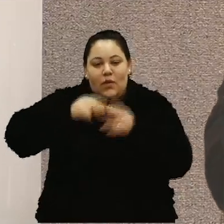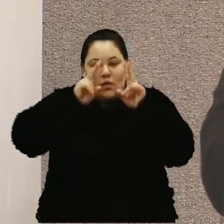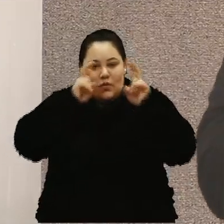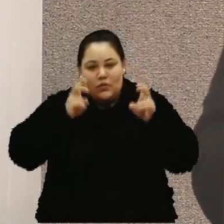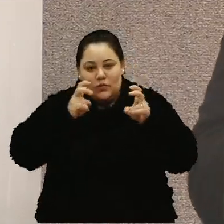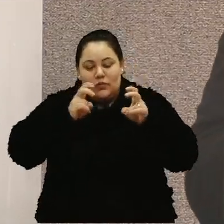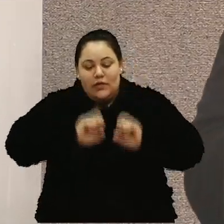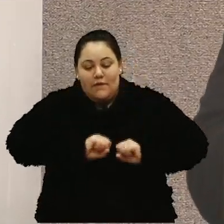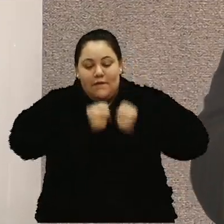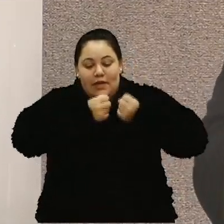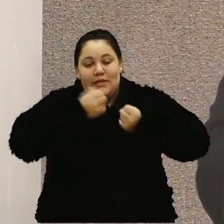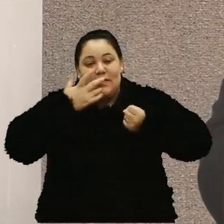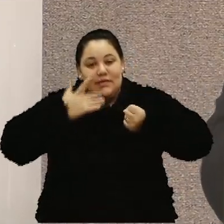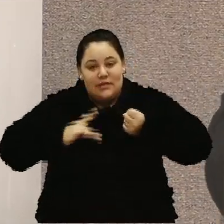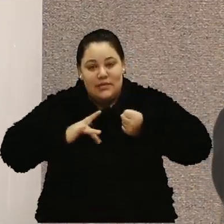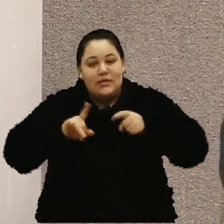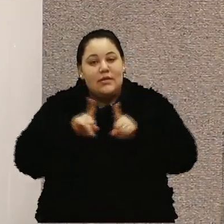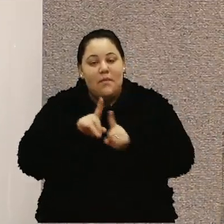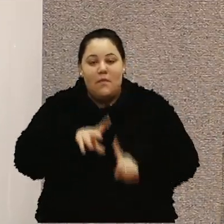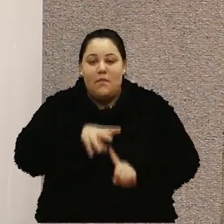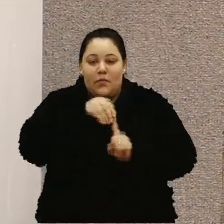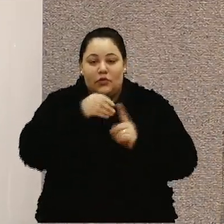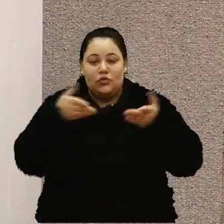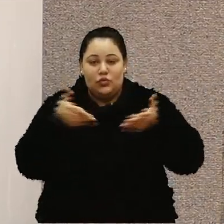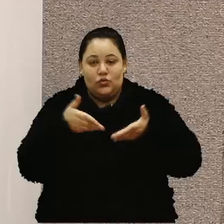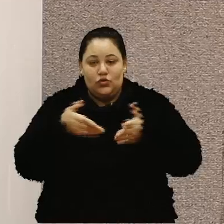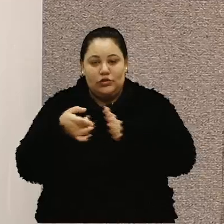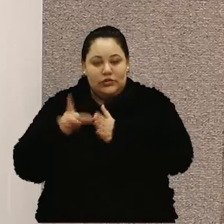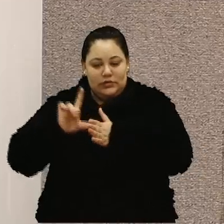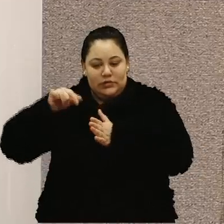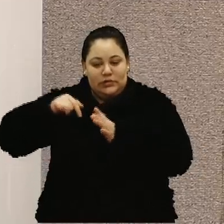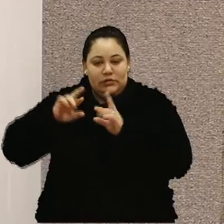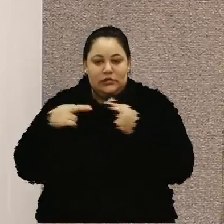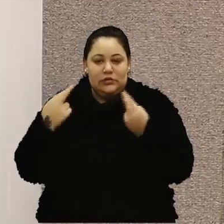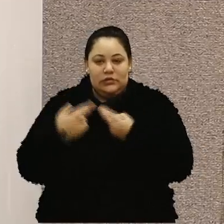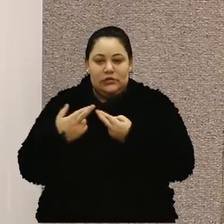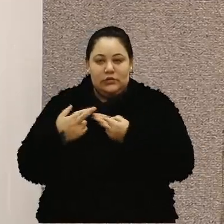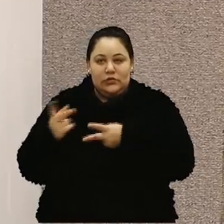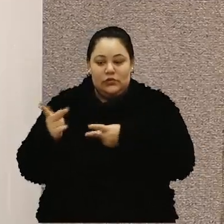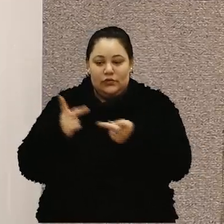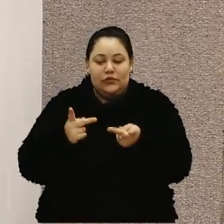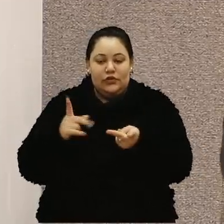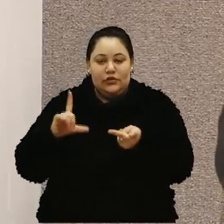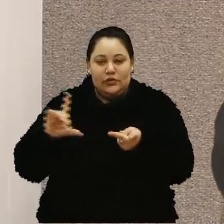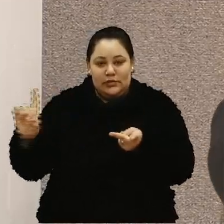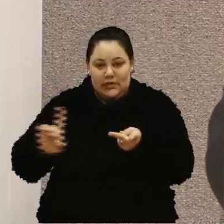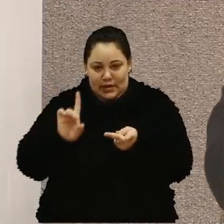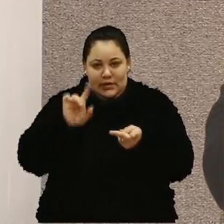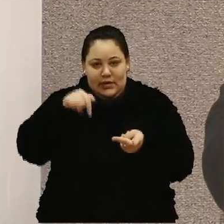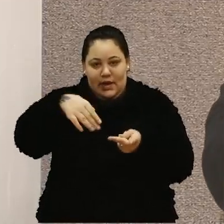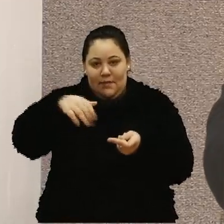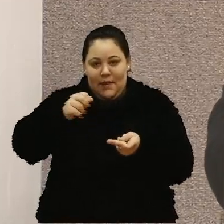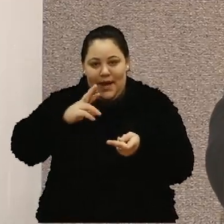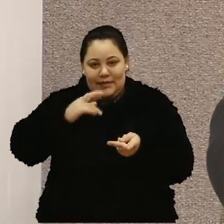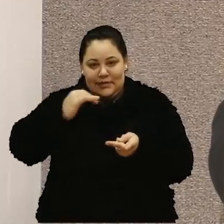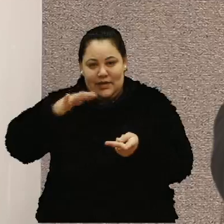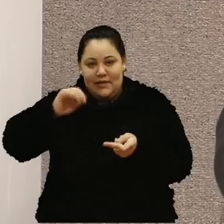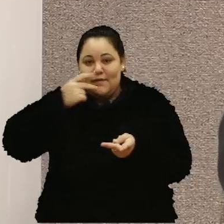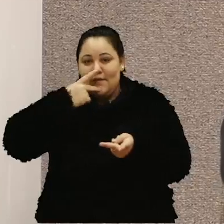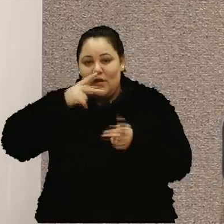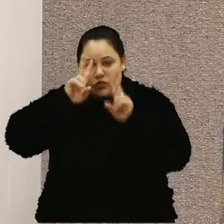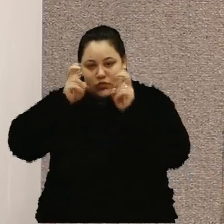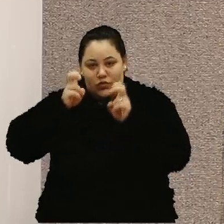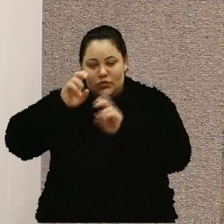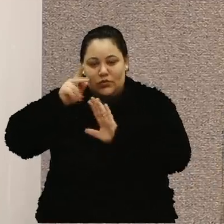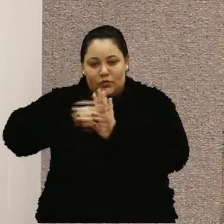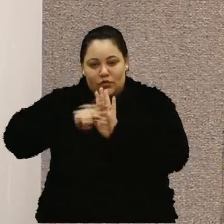defesa das crianças. Inclusive, hoje, mais cedo nesta sessão, a meu convite esteve aqui a Márcia, que nos trouxe um relato, né, sobre esse projeto que